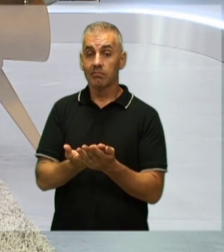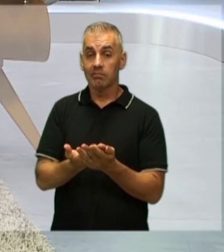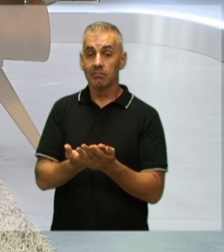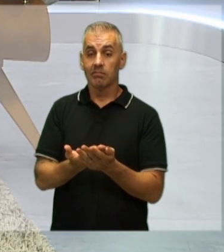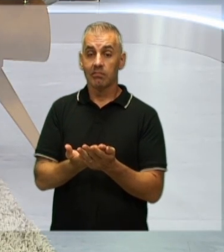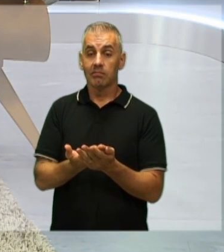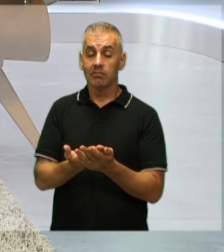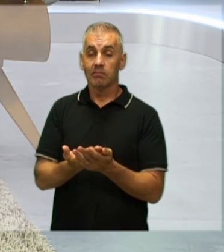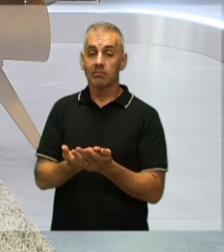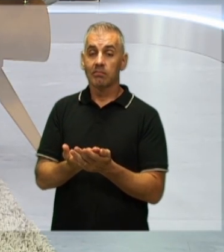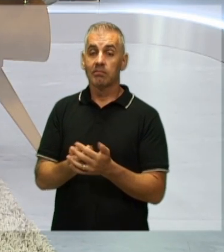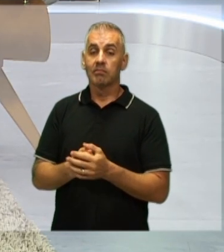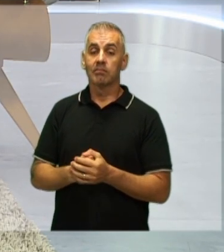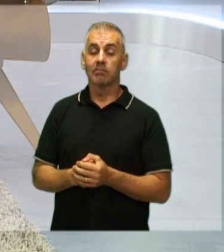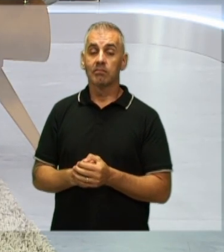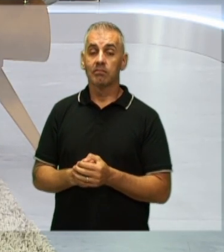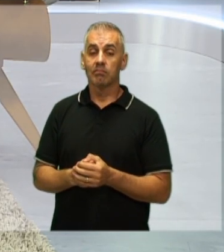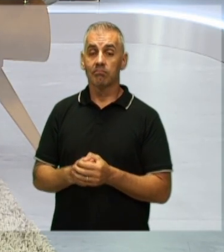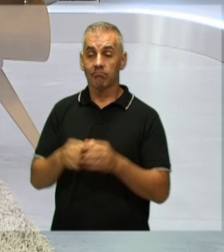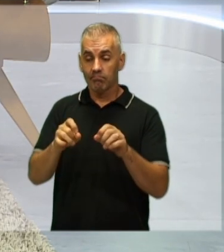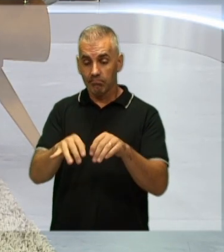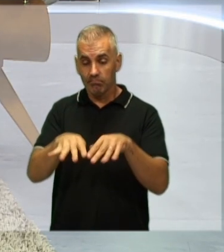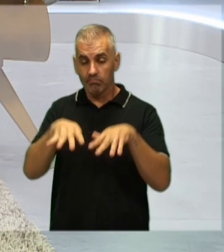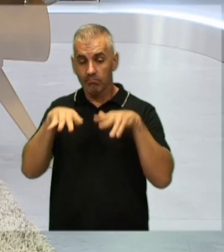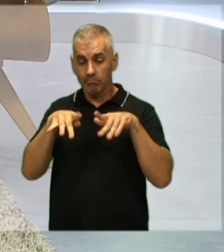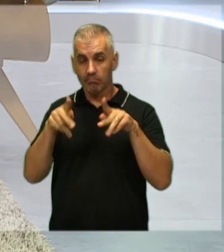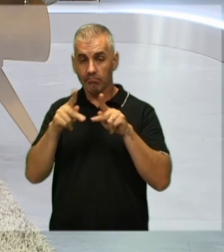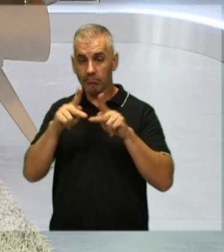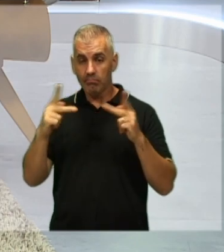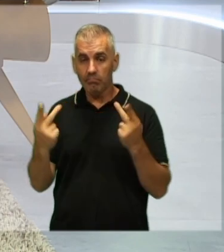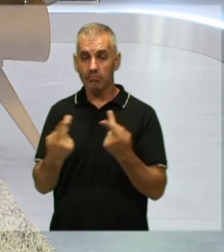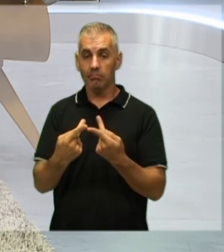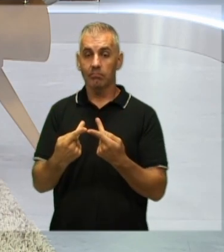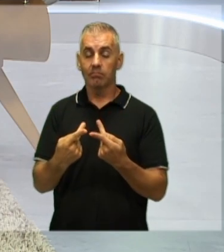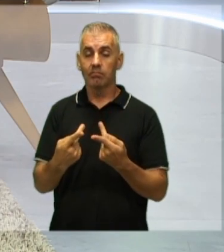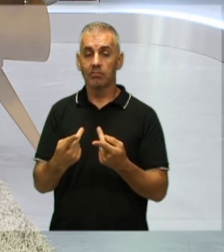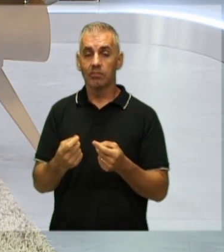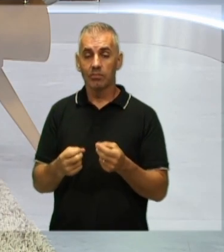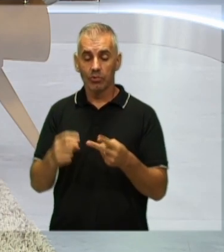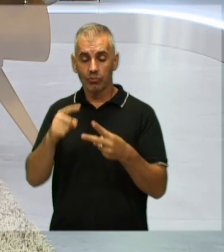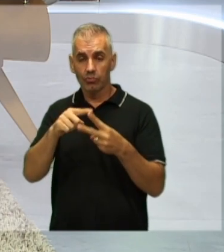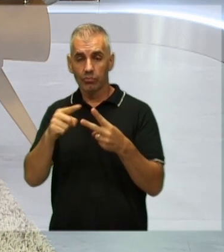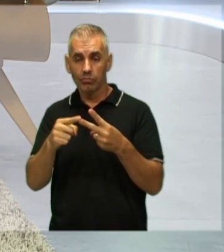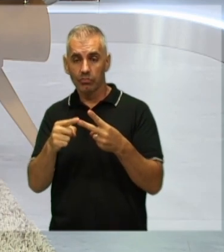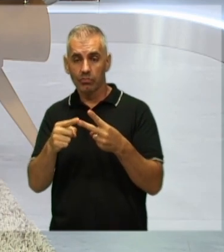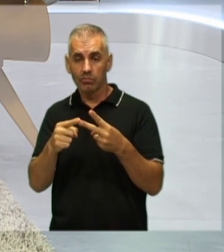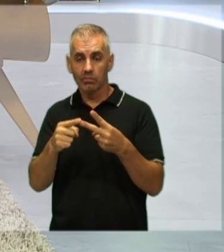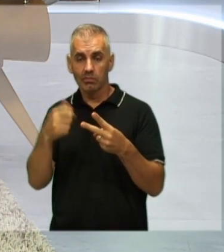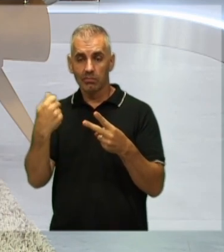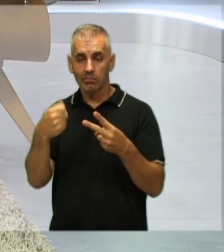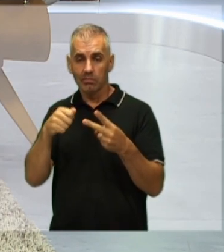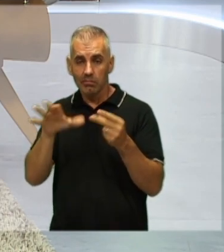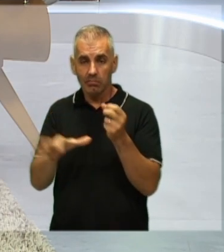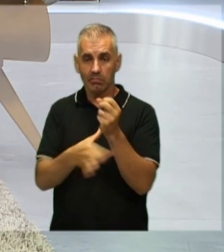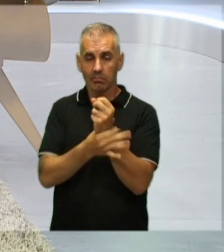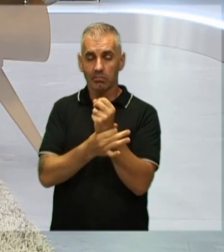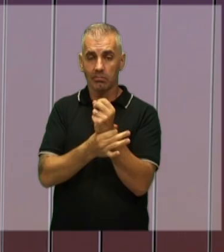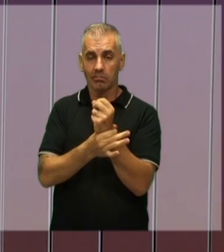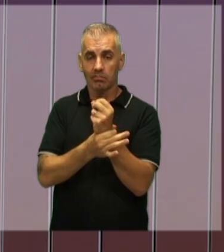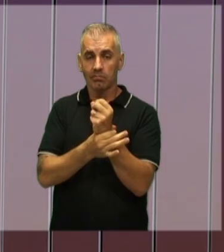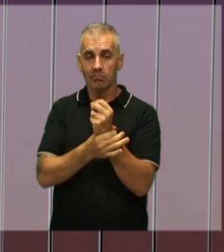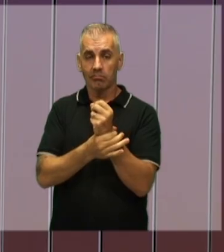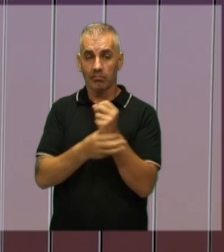plenário que são duas camadas que precisam ser protegidas, que é a camada do